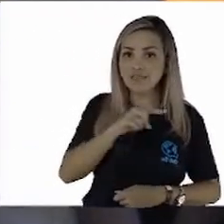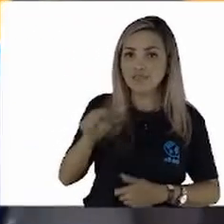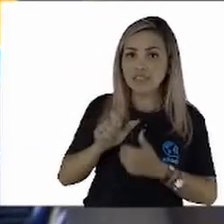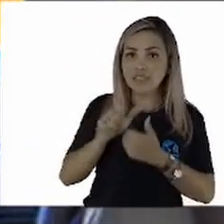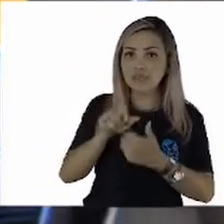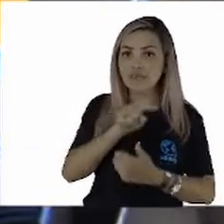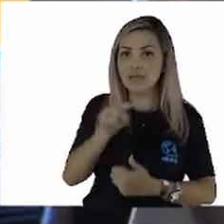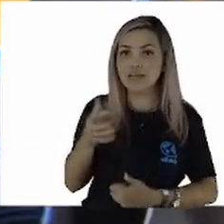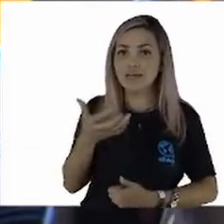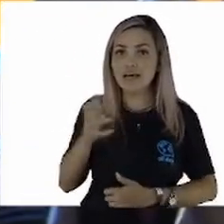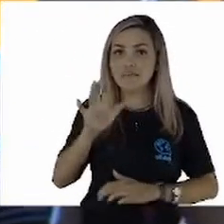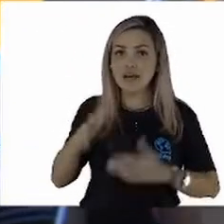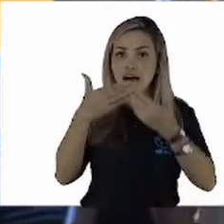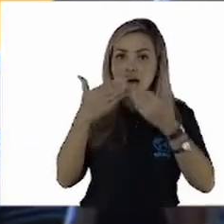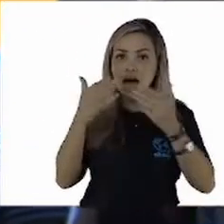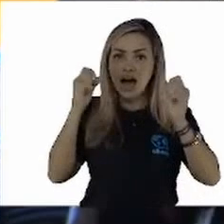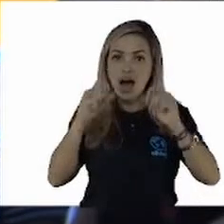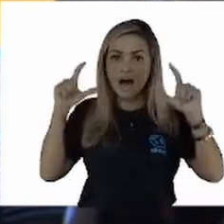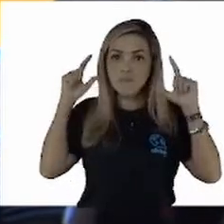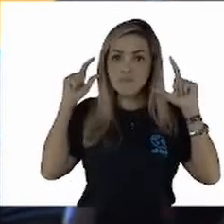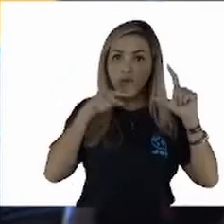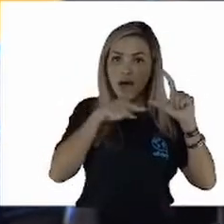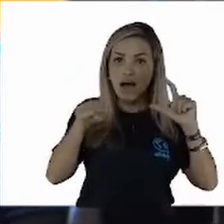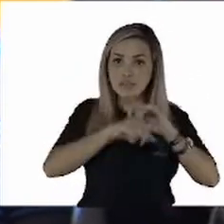que ele quer, mas em te abrir o olho e te alertar